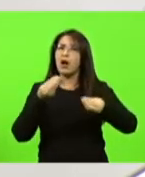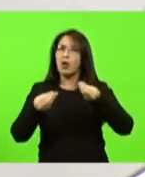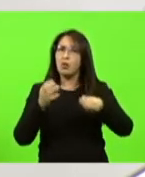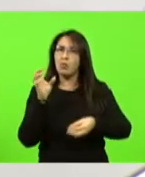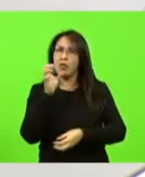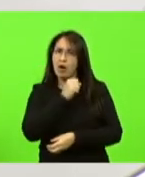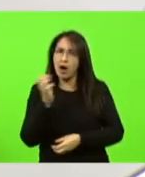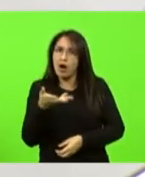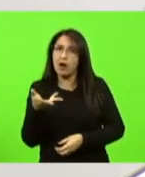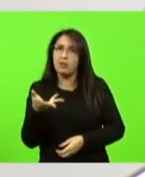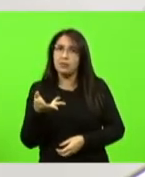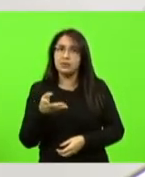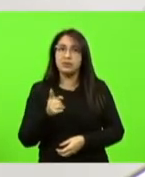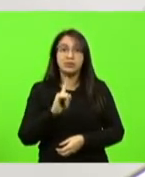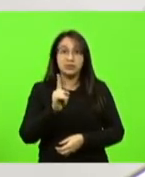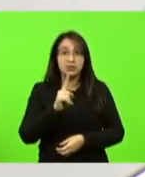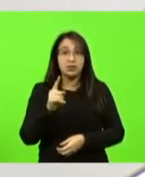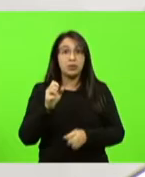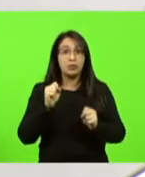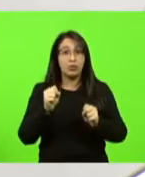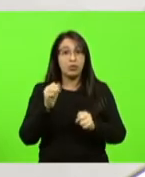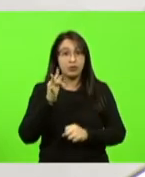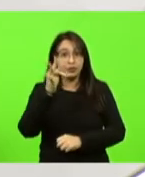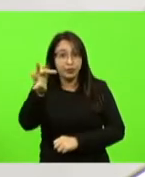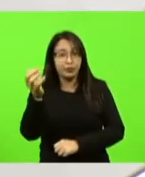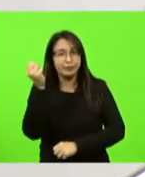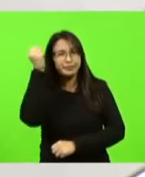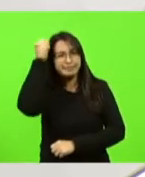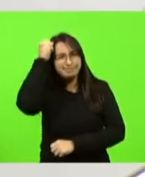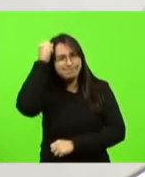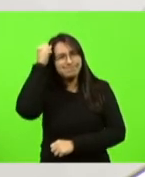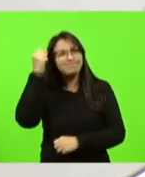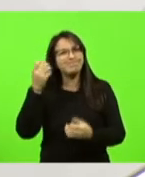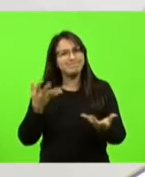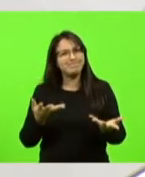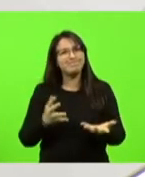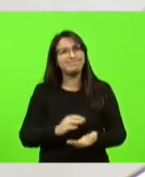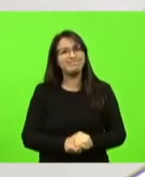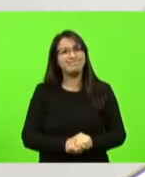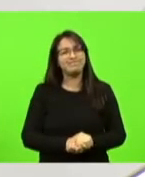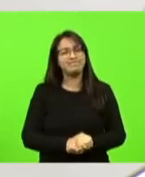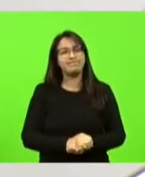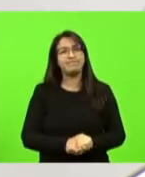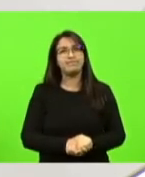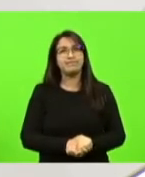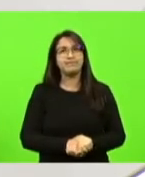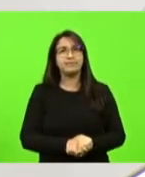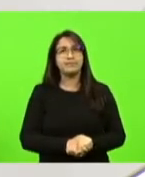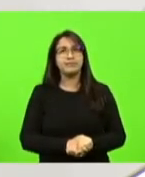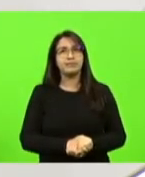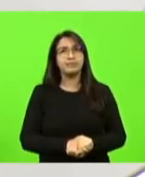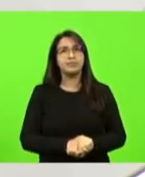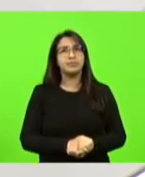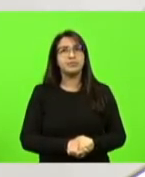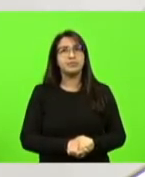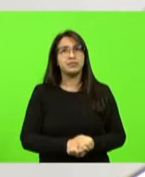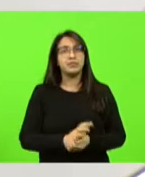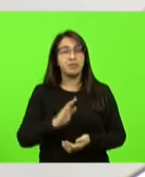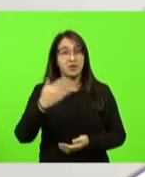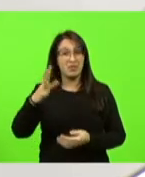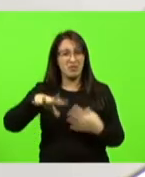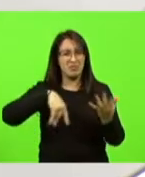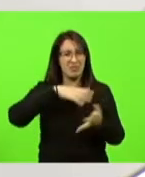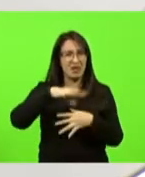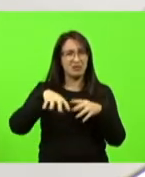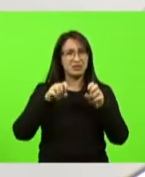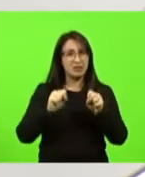arrepender no futuro? E quando acontecer algum problema, um escândalo, qualquer coisa, não sei. Aí, vamos lembrar que essa